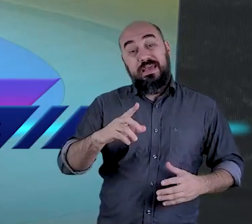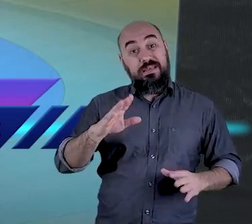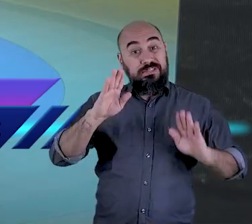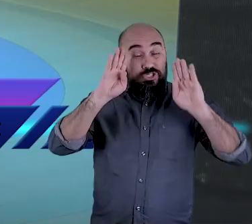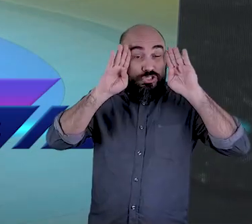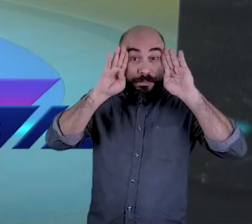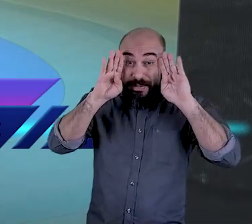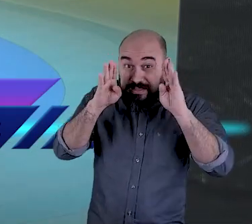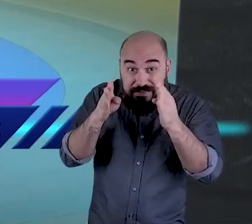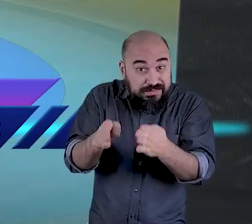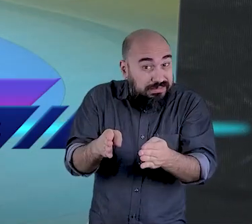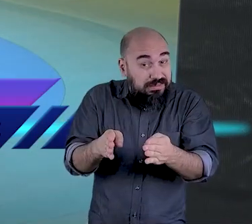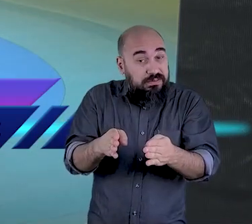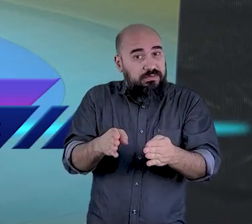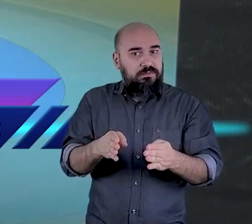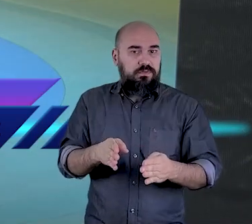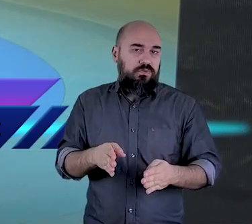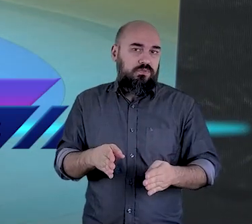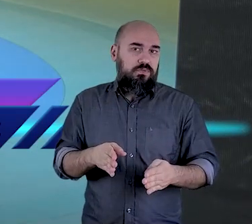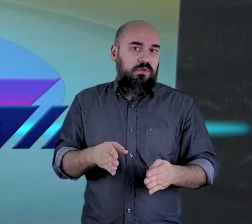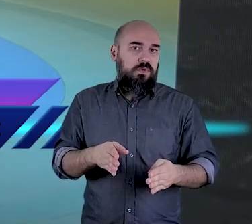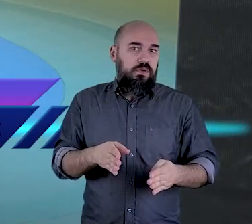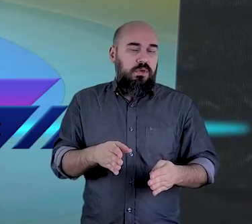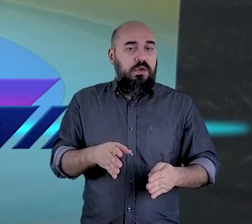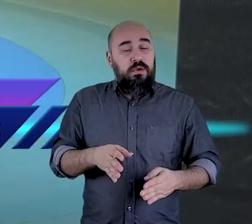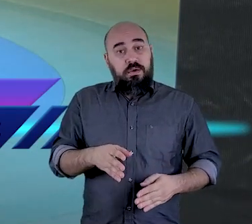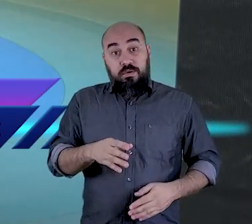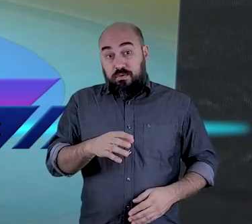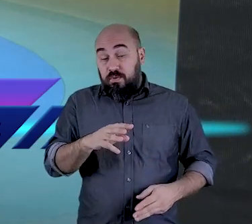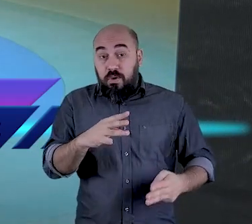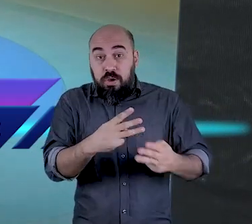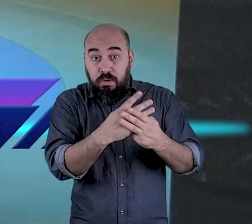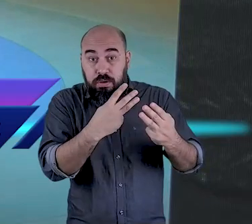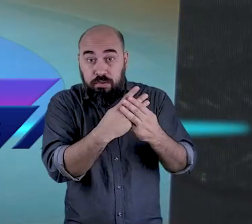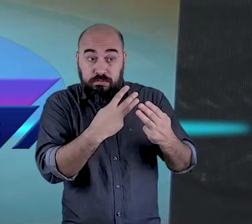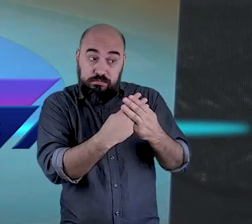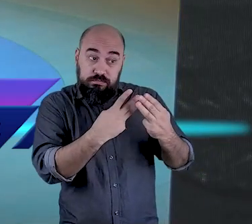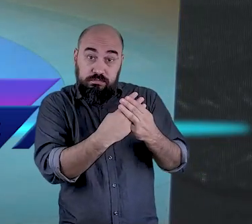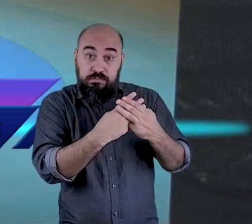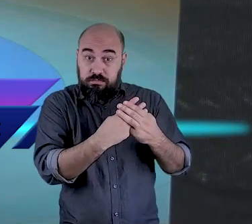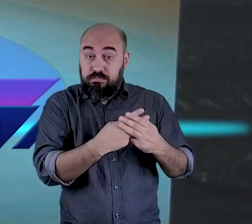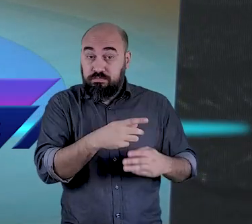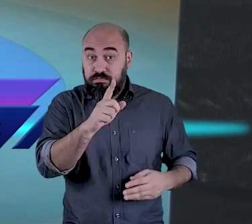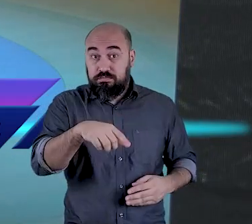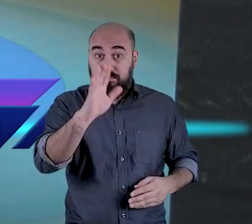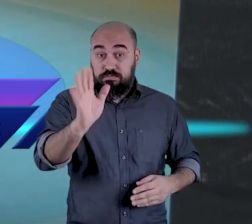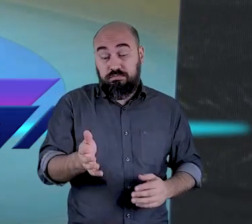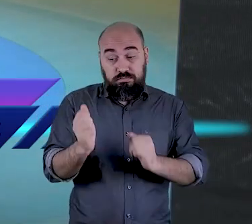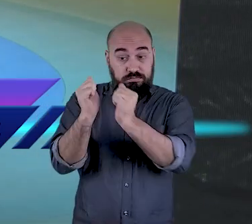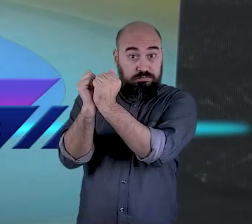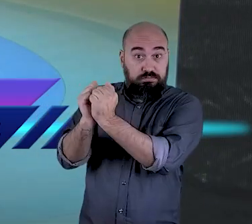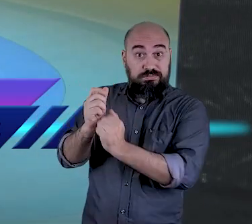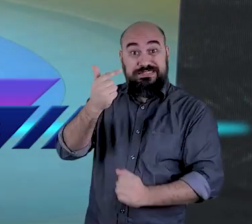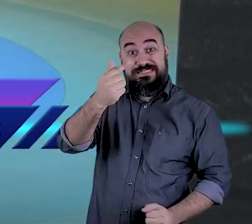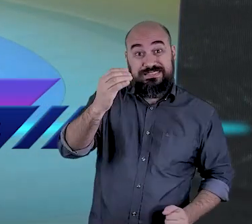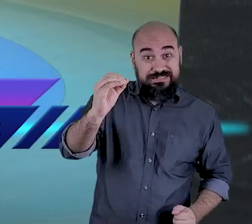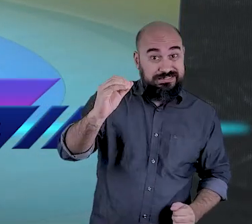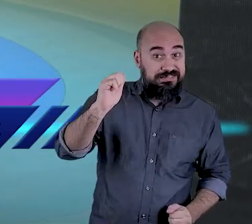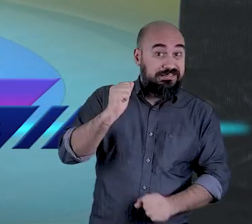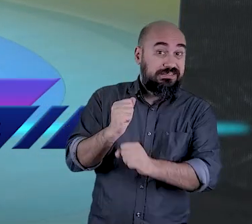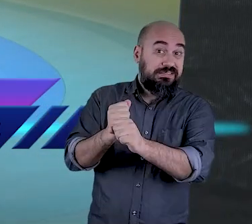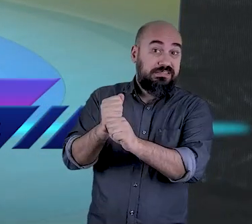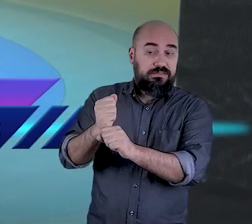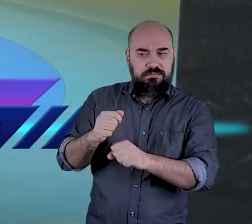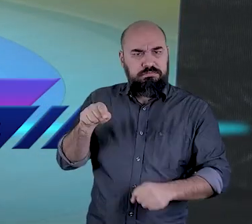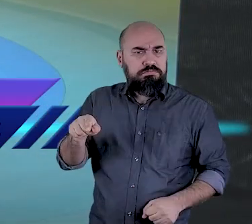mostra que Deus é muito pontual os judeus já estavam no cativeiro a 70 anos Daniel estava